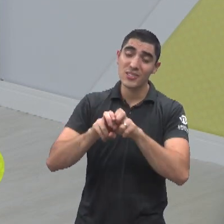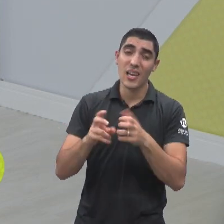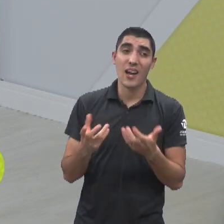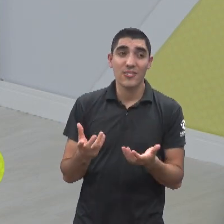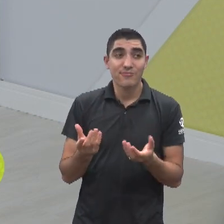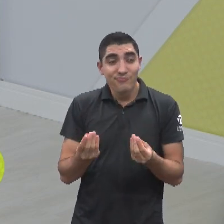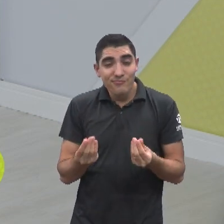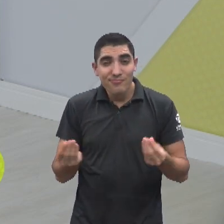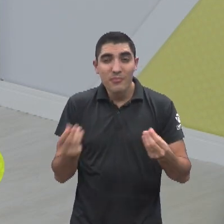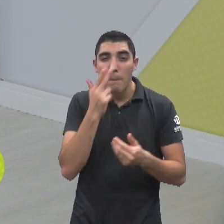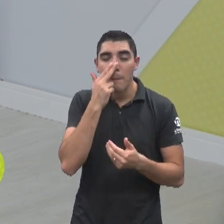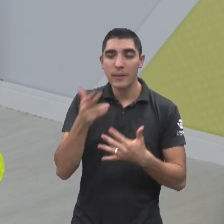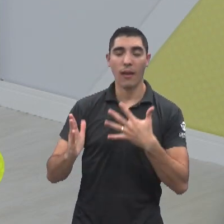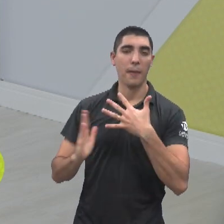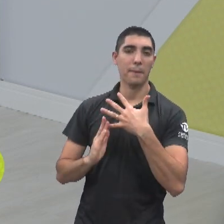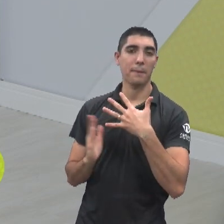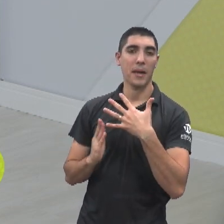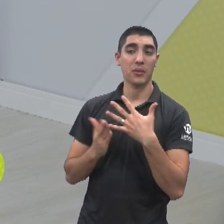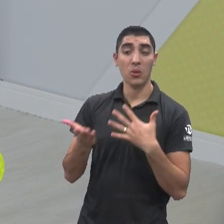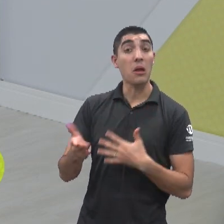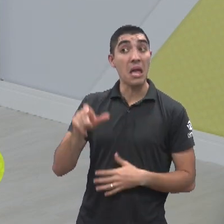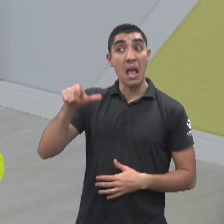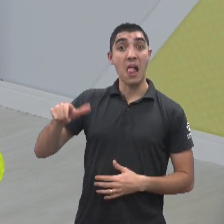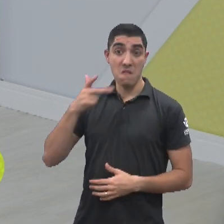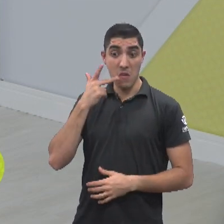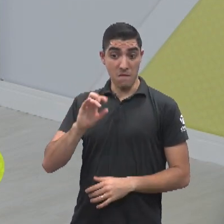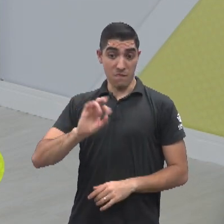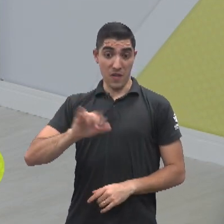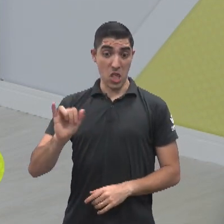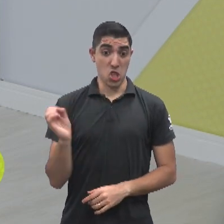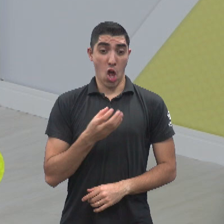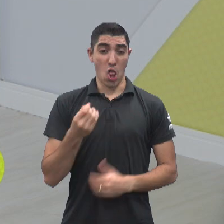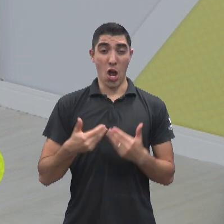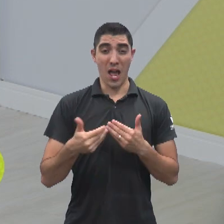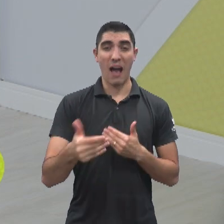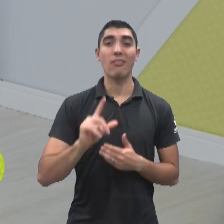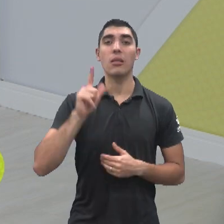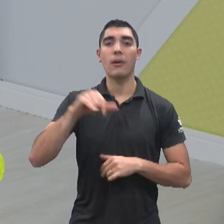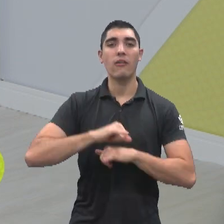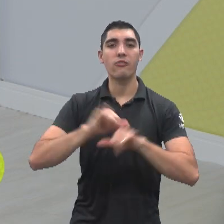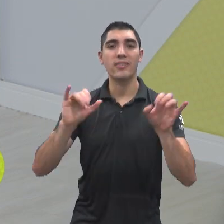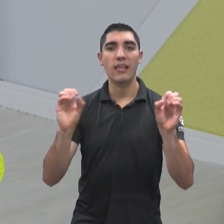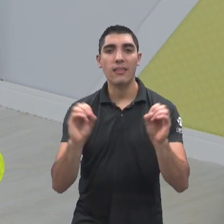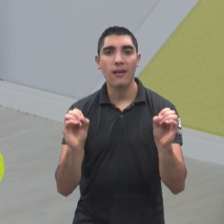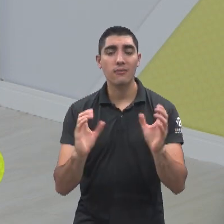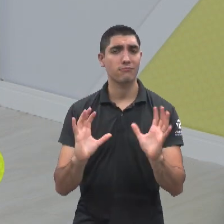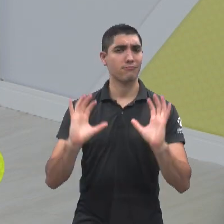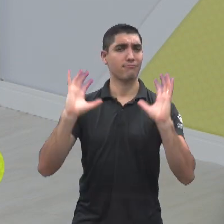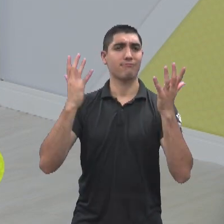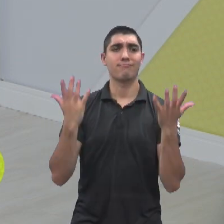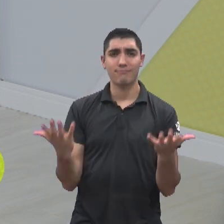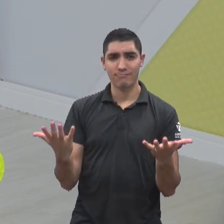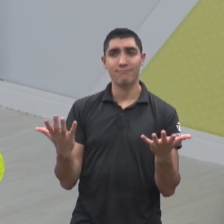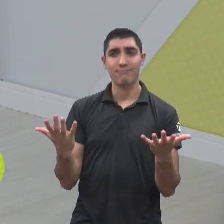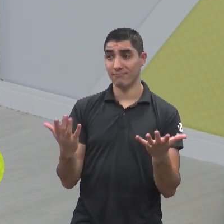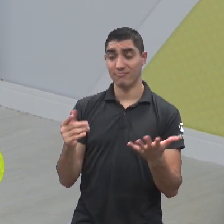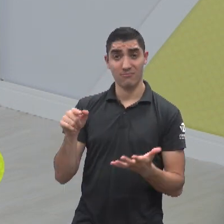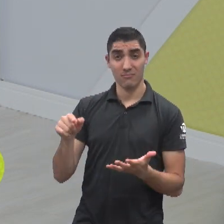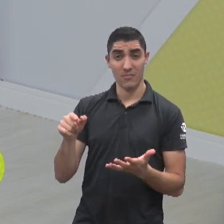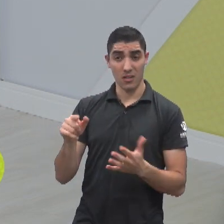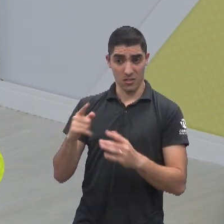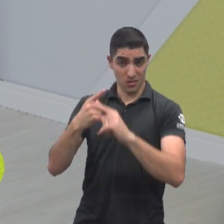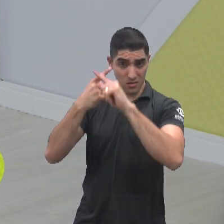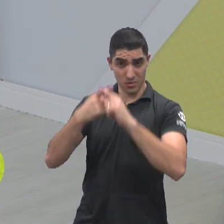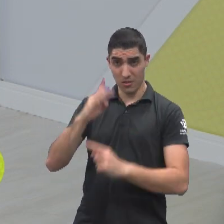Porque os caras prometem um negócio, não conseguem cumprir, não avisa ninguém. Ou seja, vai ter só a Liga